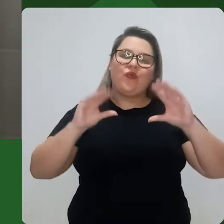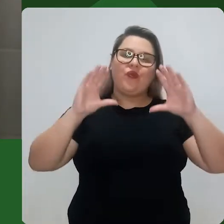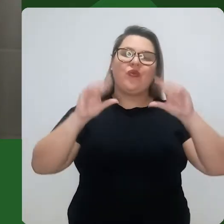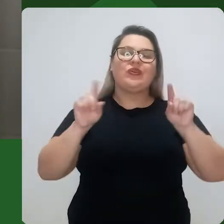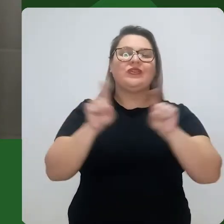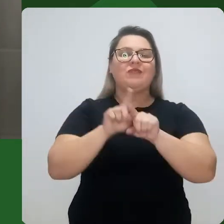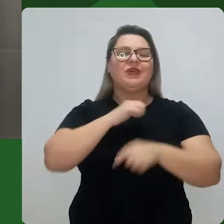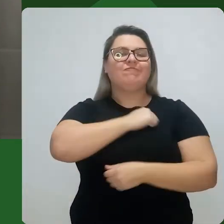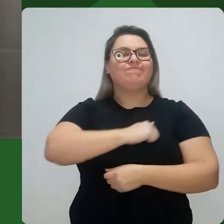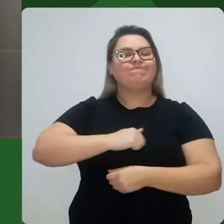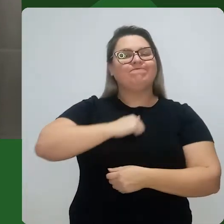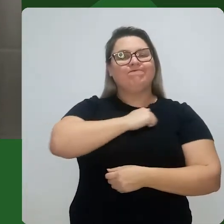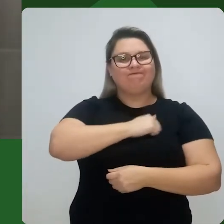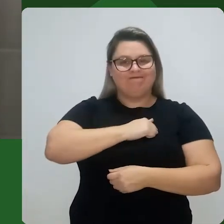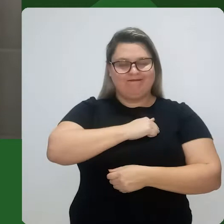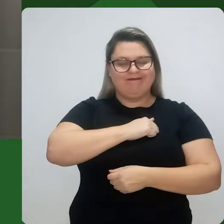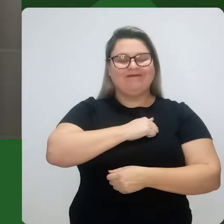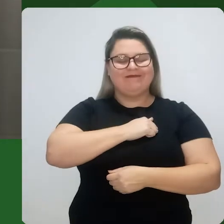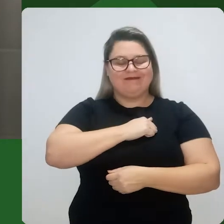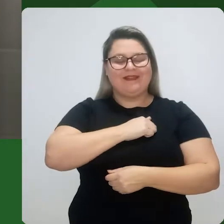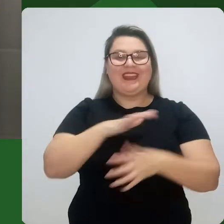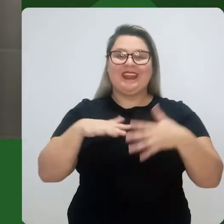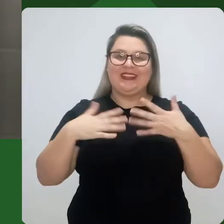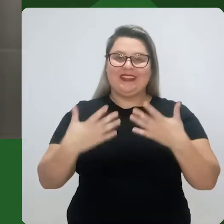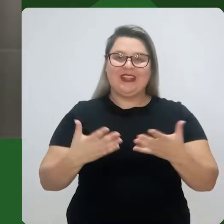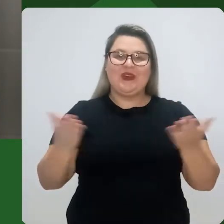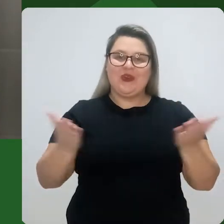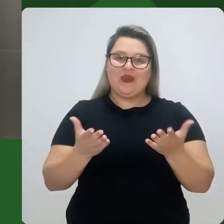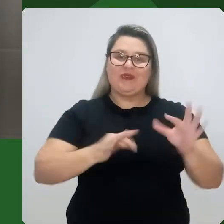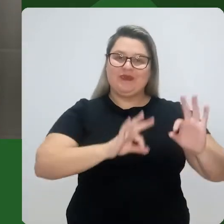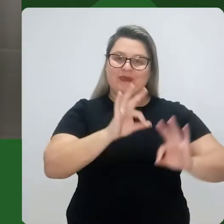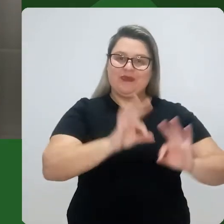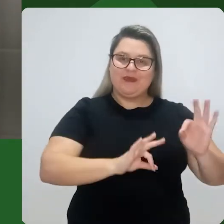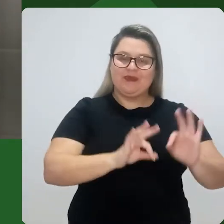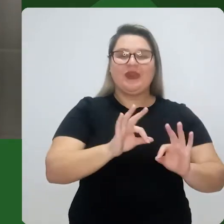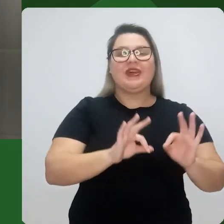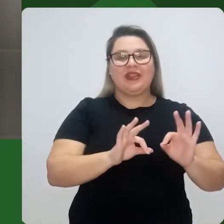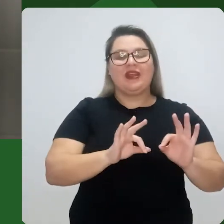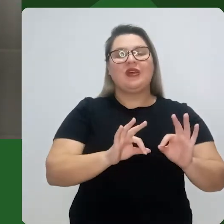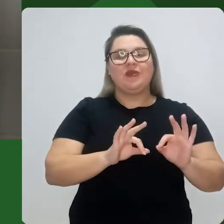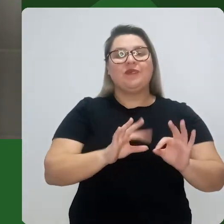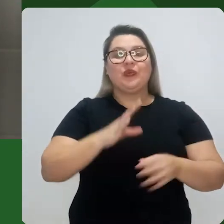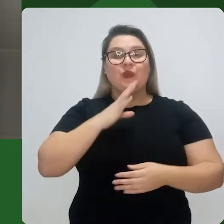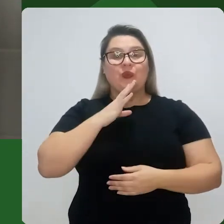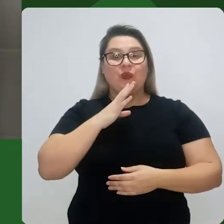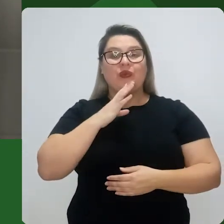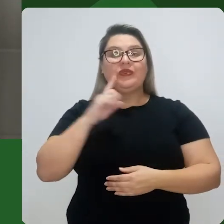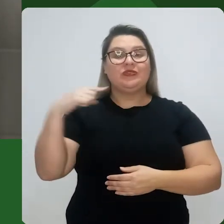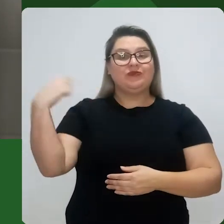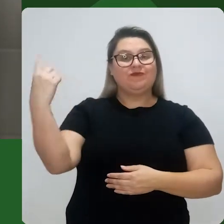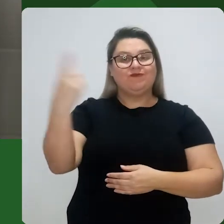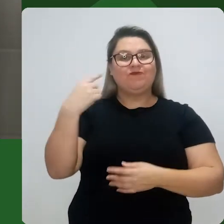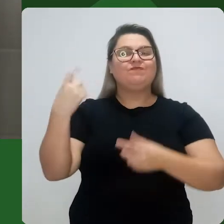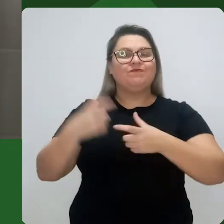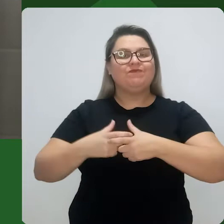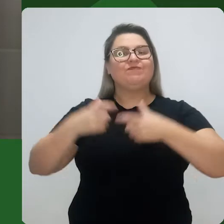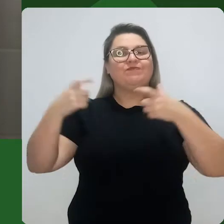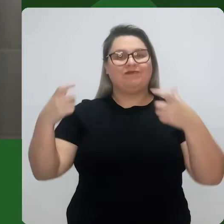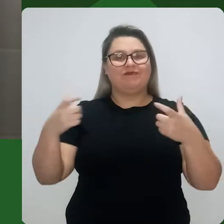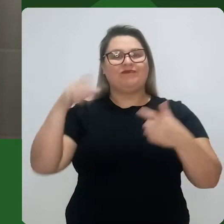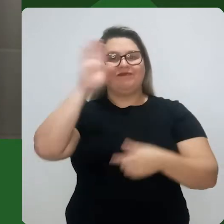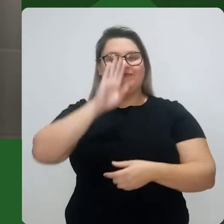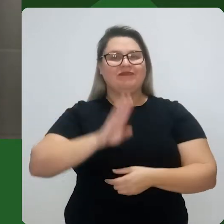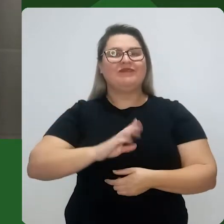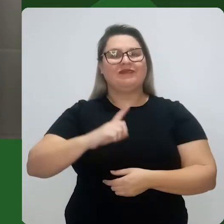conforto, de nostalgia. Por isso, vamos fazer uma preparação conhecida pela maioria